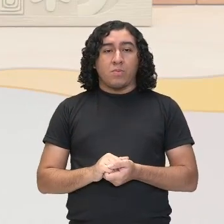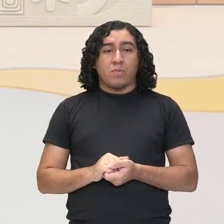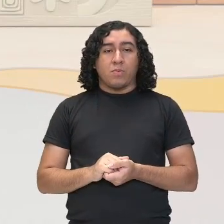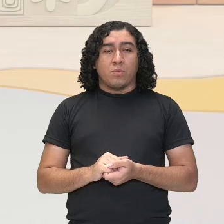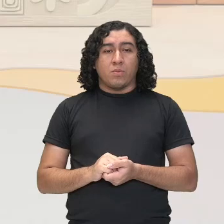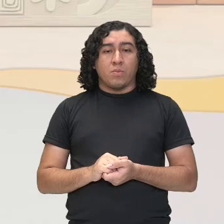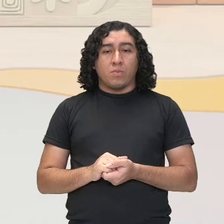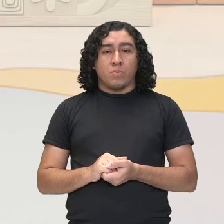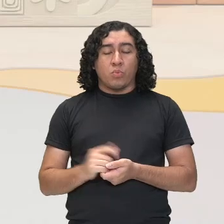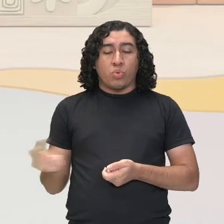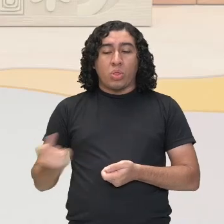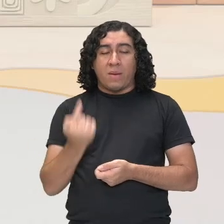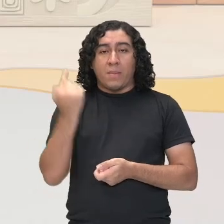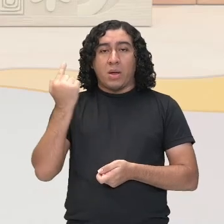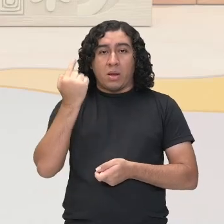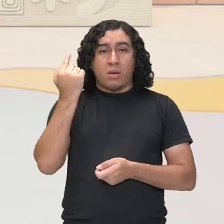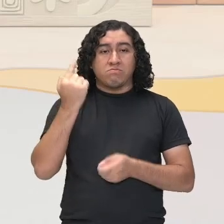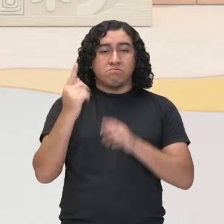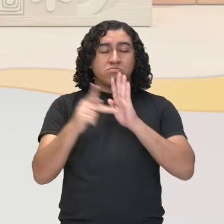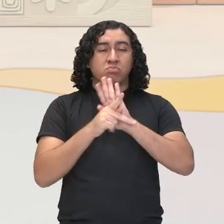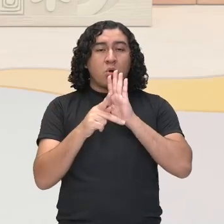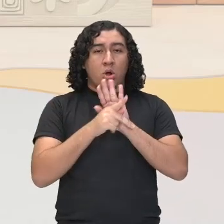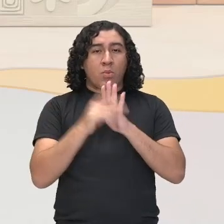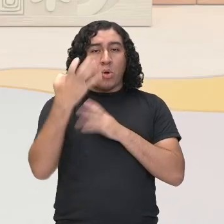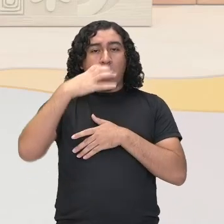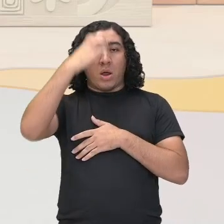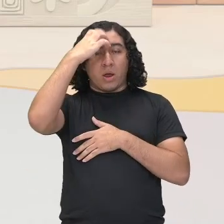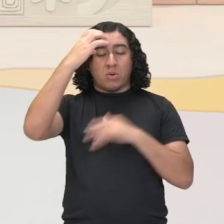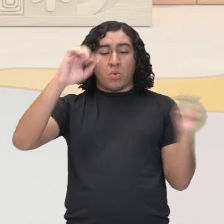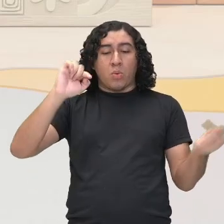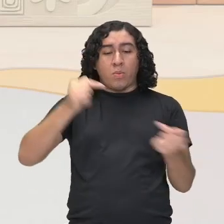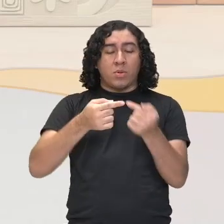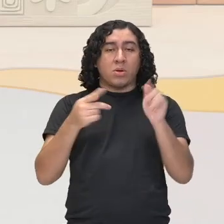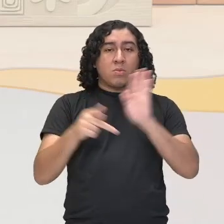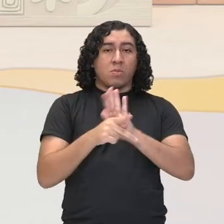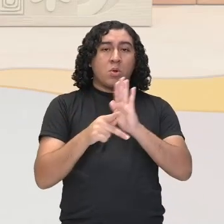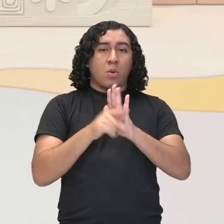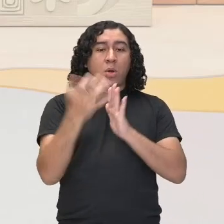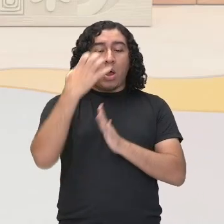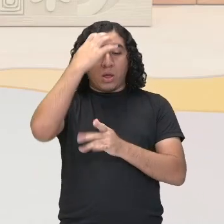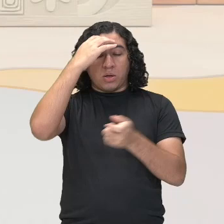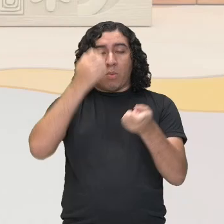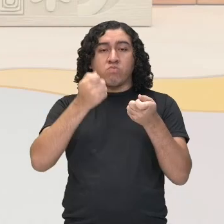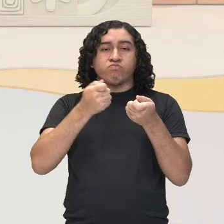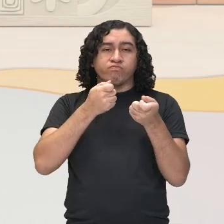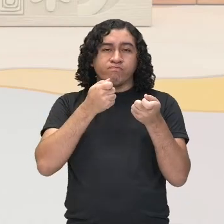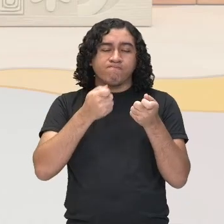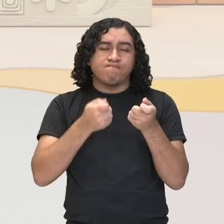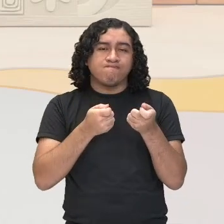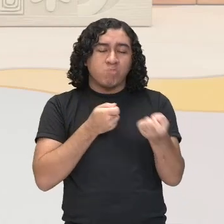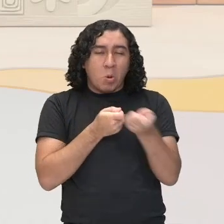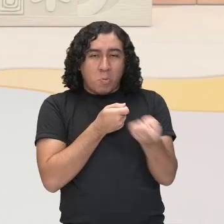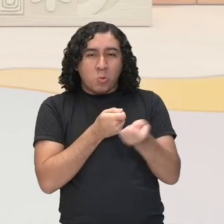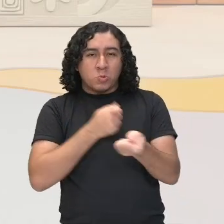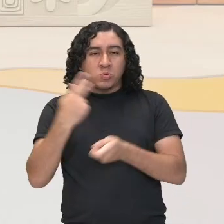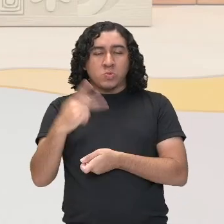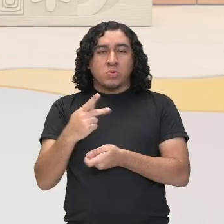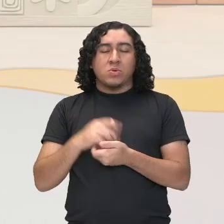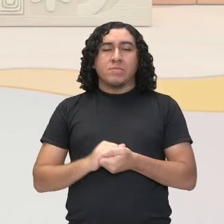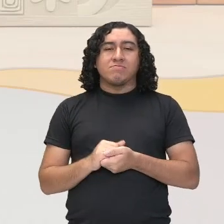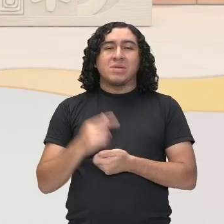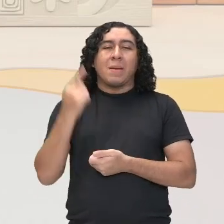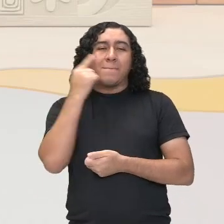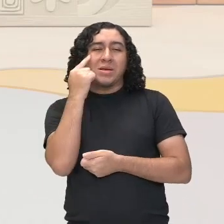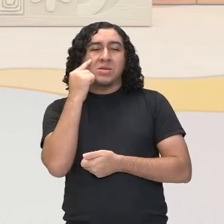à figura do rei, deve ser atribuída ao poder real. Na figura fica a sensação de que a